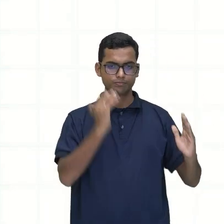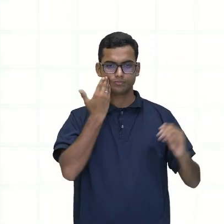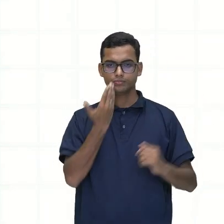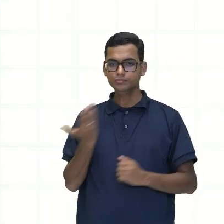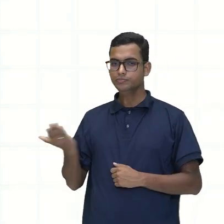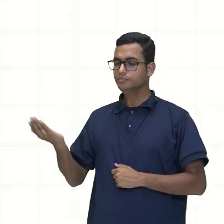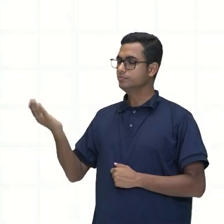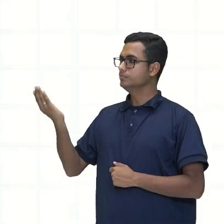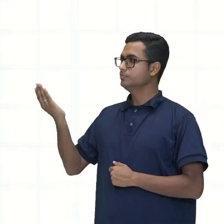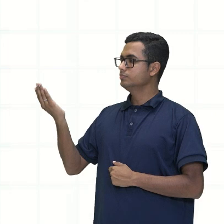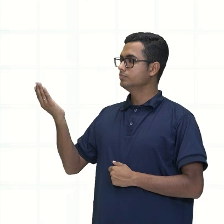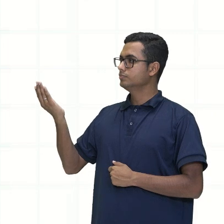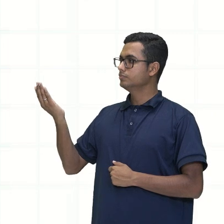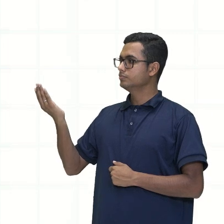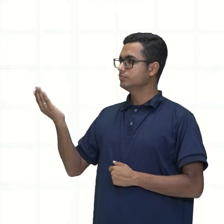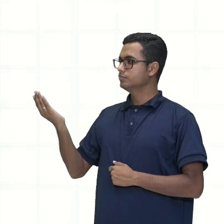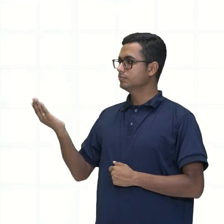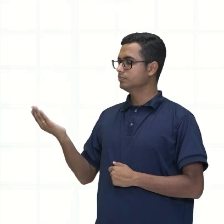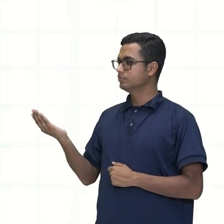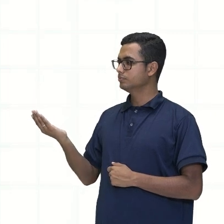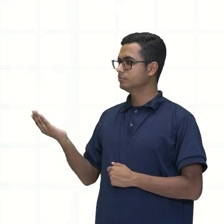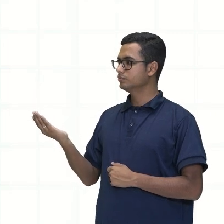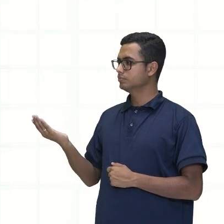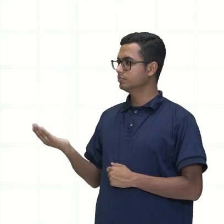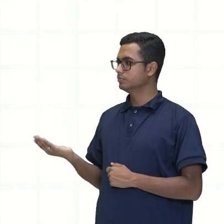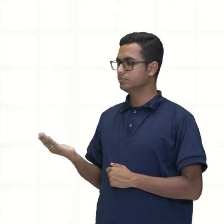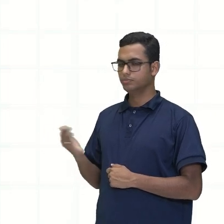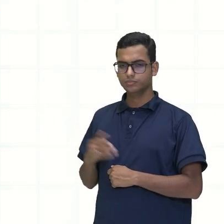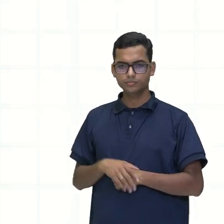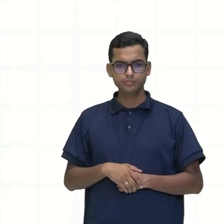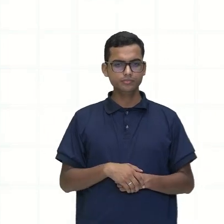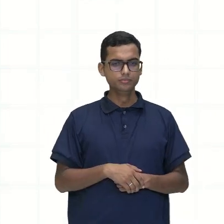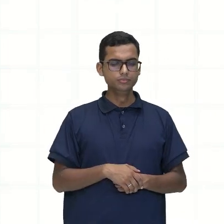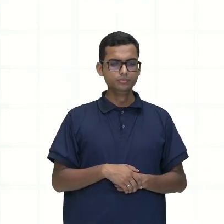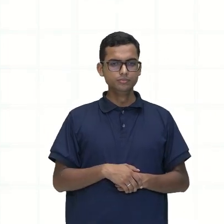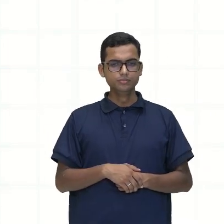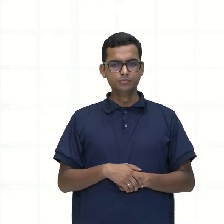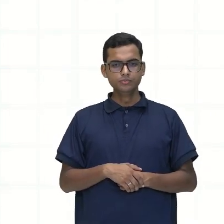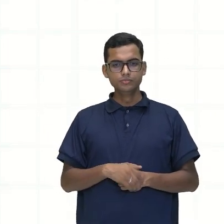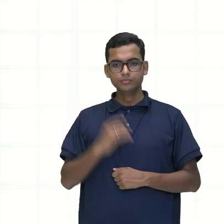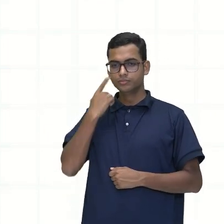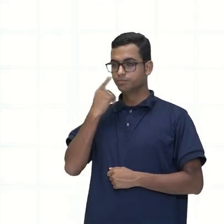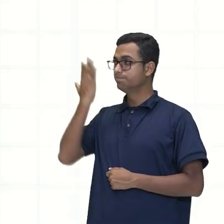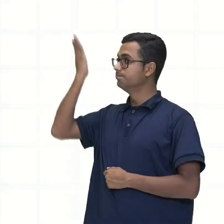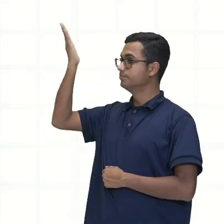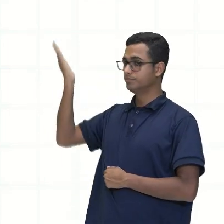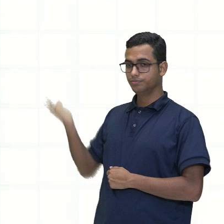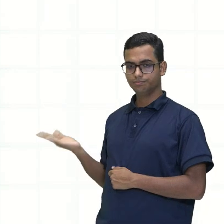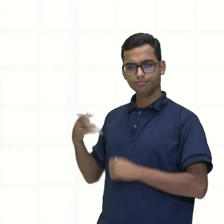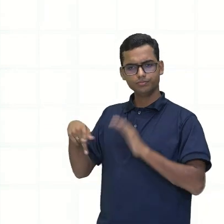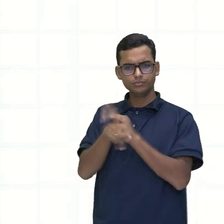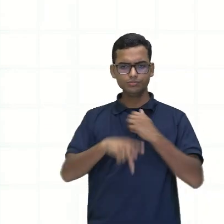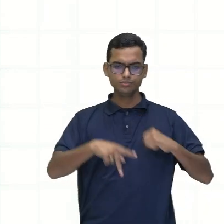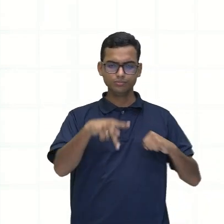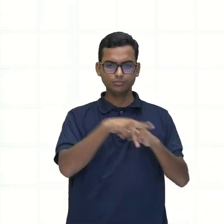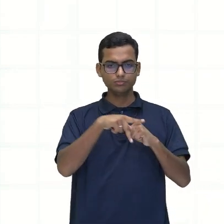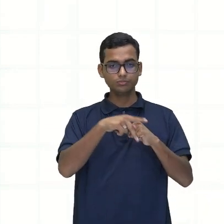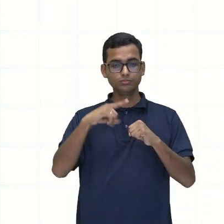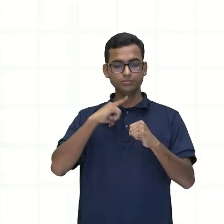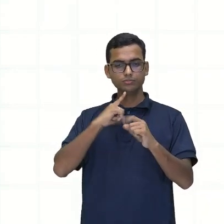him, her, you, it. Esses são os pronomes com função